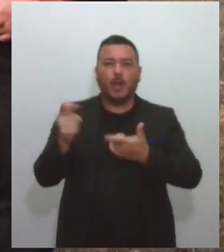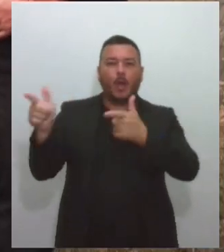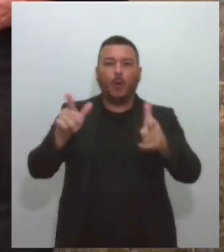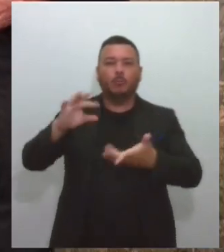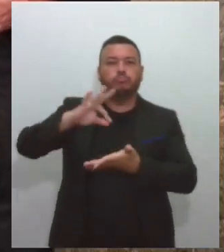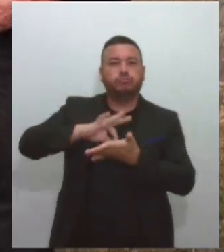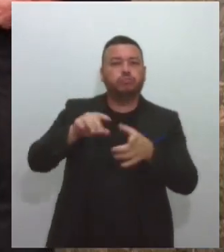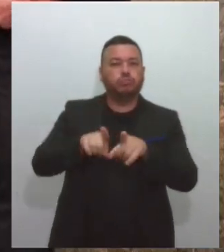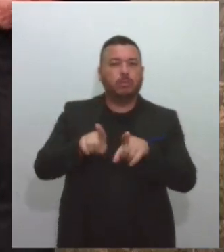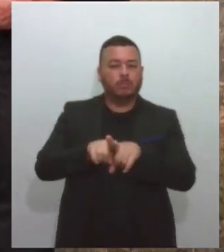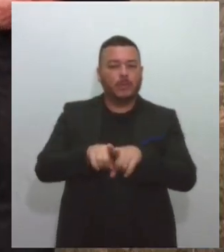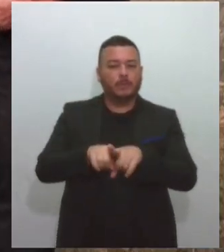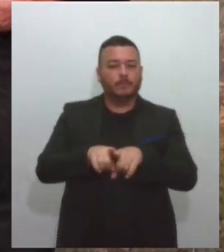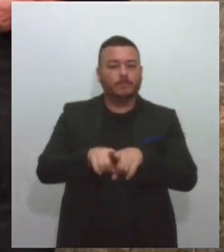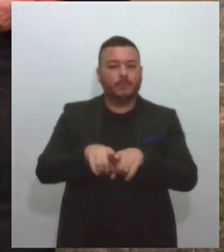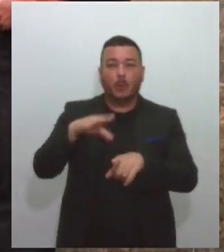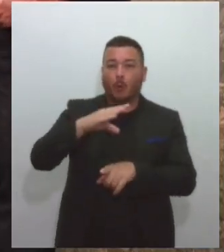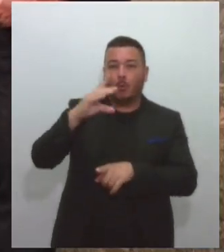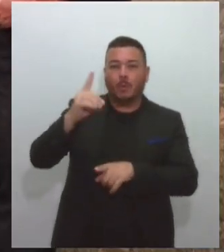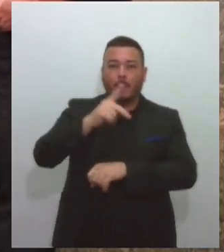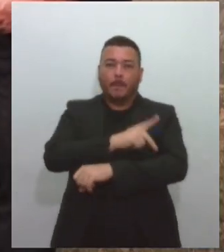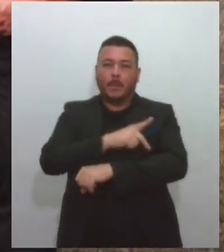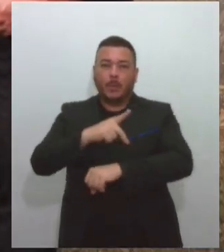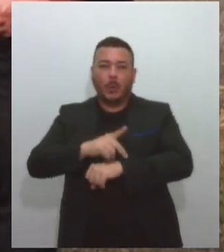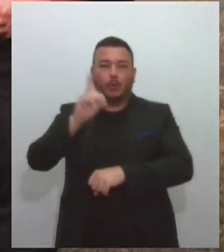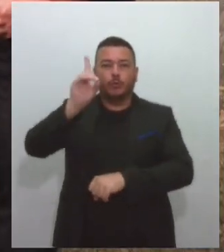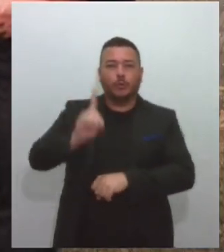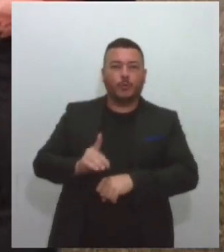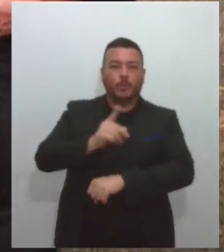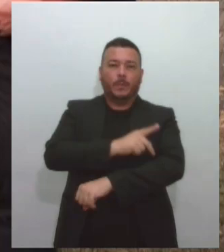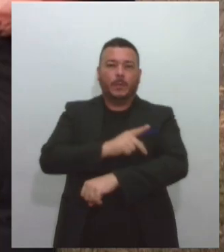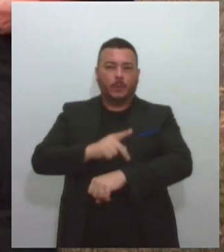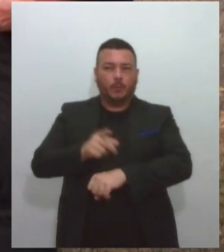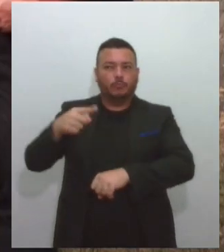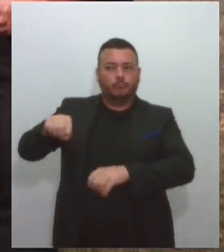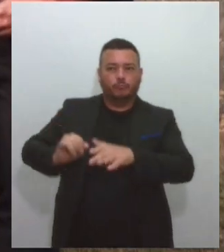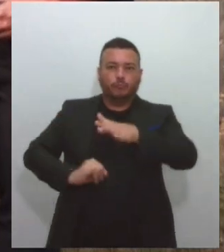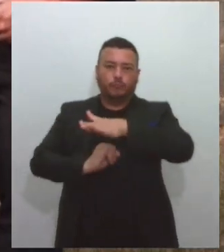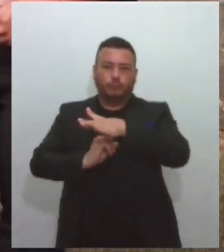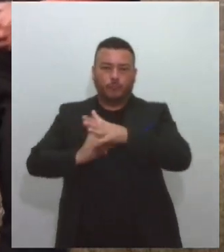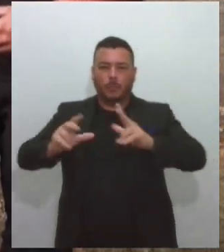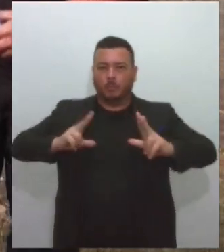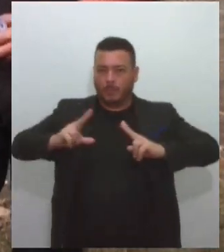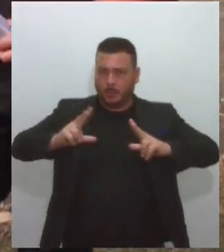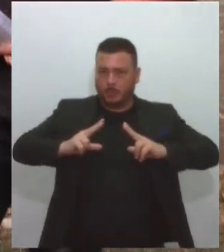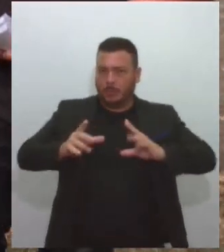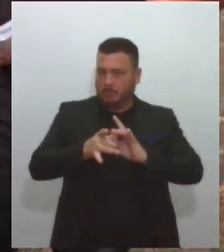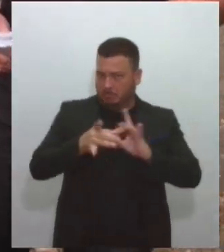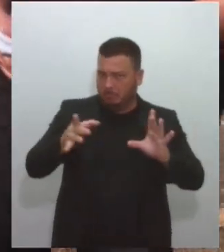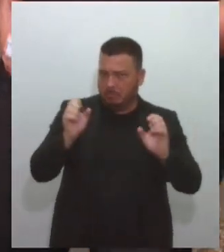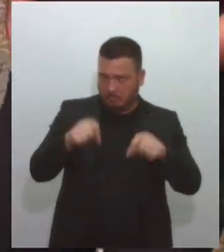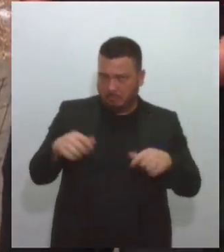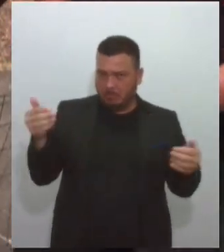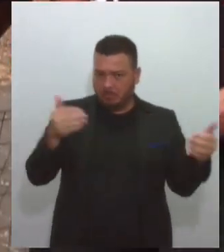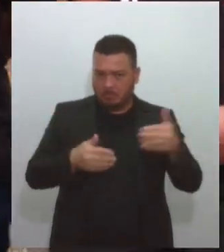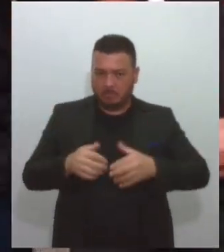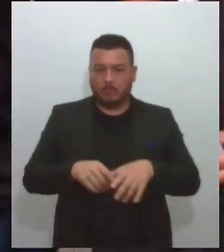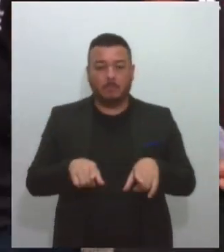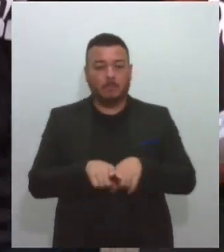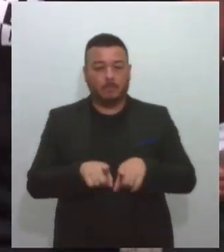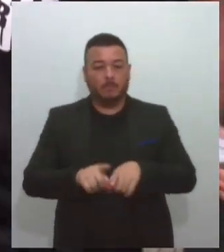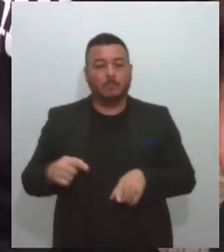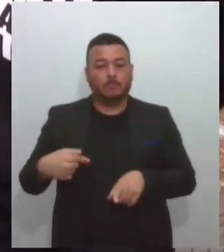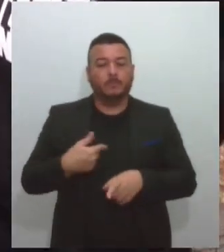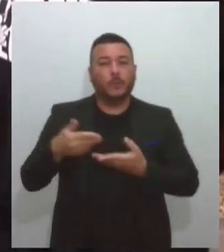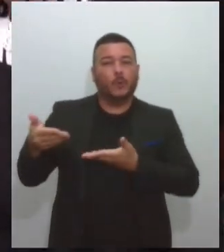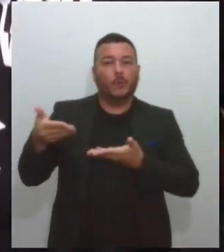inclusive coordenadores pedagógicos, diretores pedagógicos de instituições particulares de ensino. Isso, inclusive os nossos convidados, né, eles